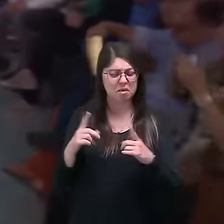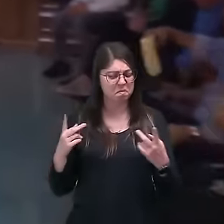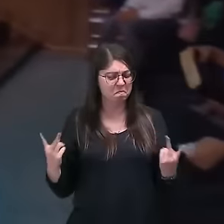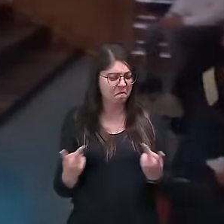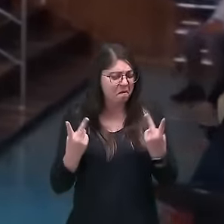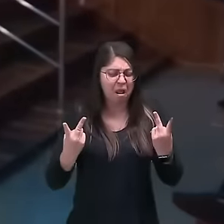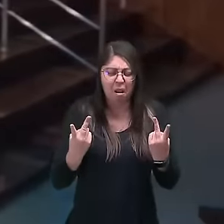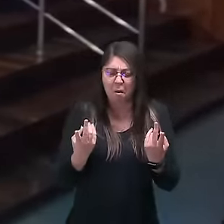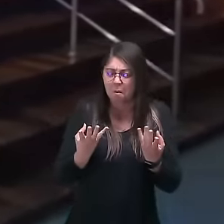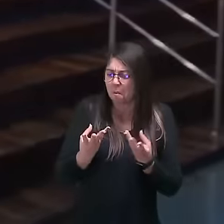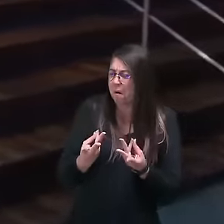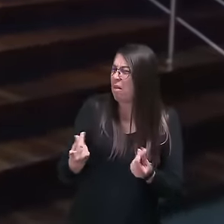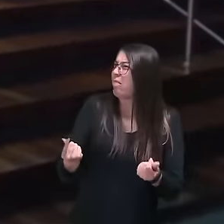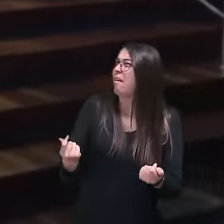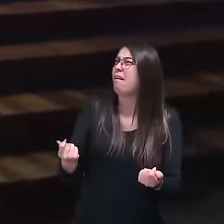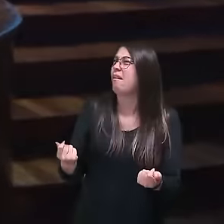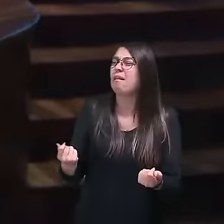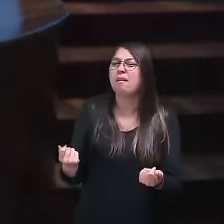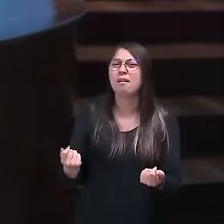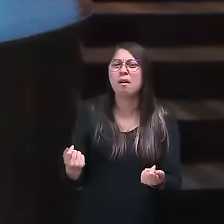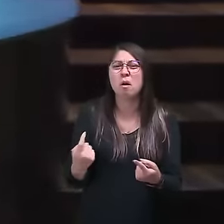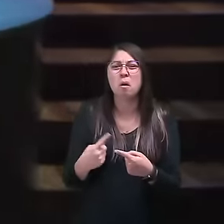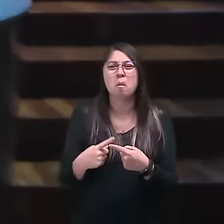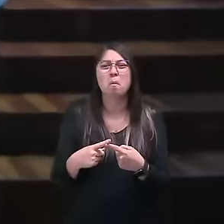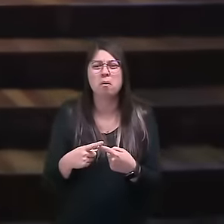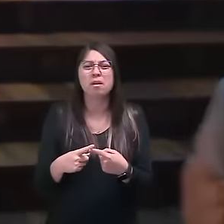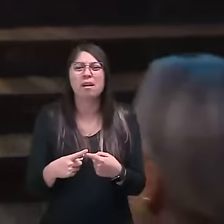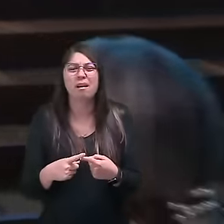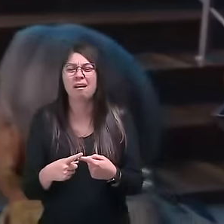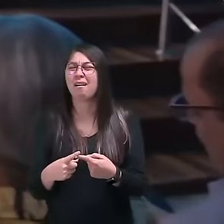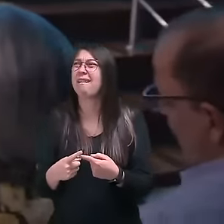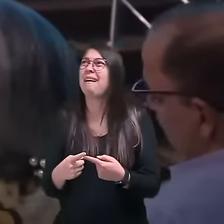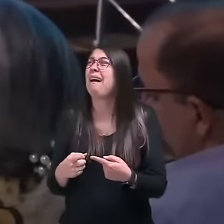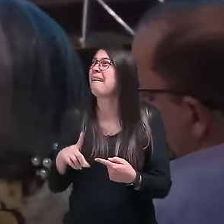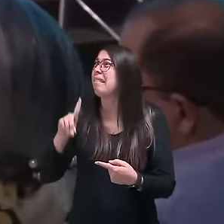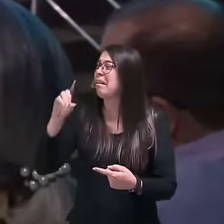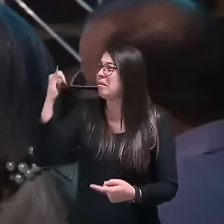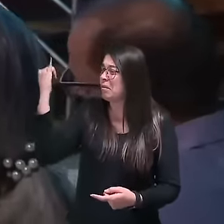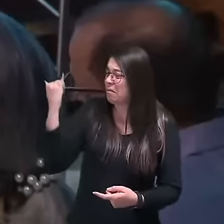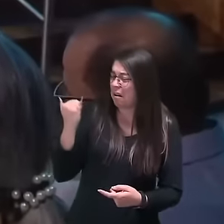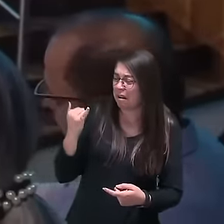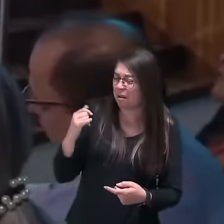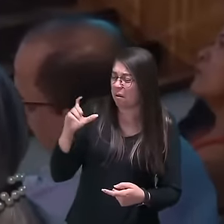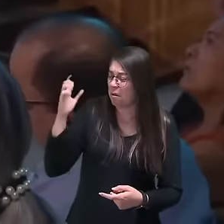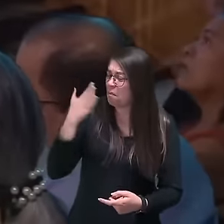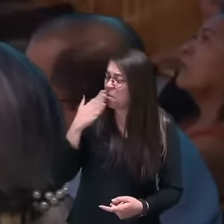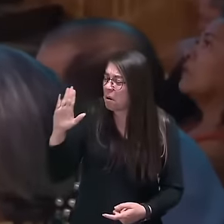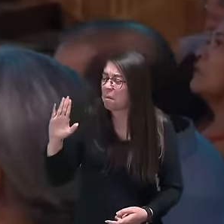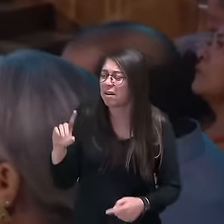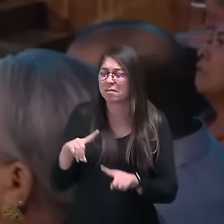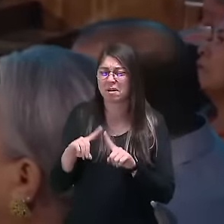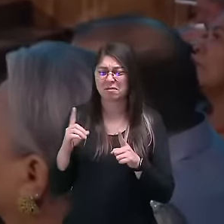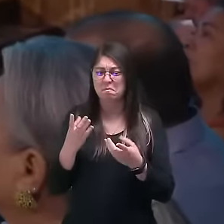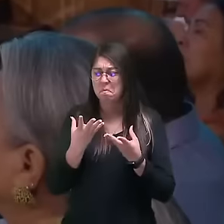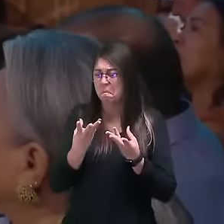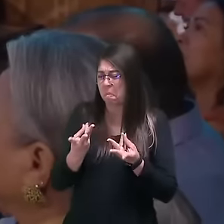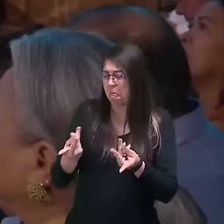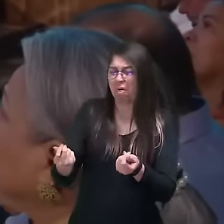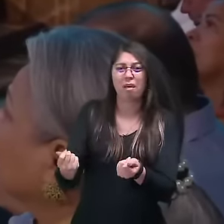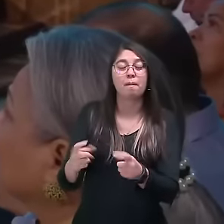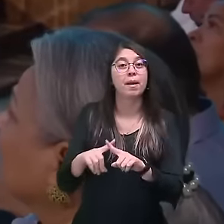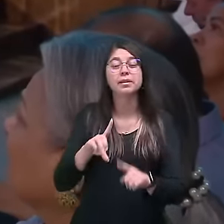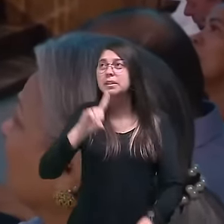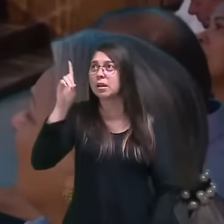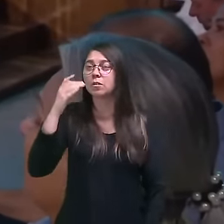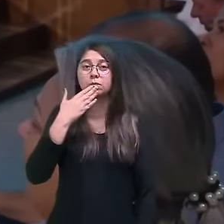Nós temos tão em pouco, estamos dando tão pouco valor a la palavra, que pensamos que é descartável. Mas se Deus falou